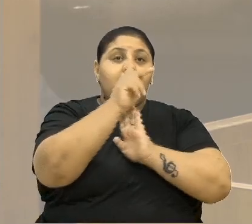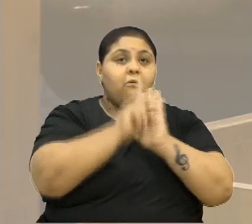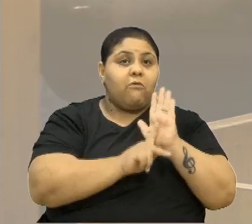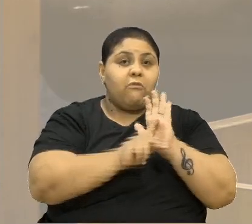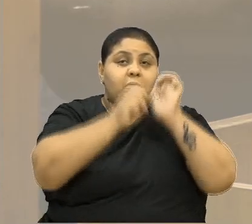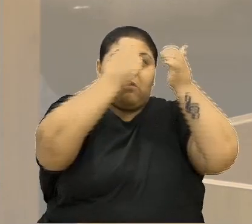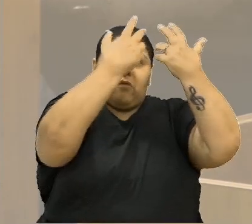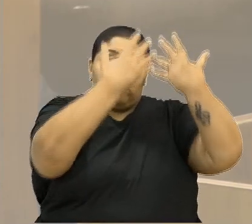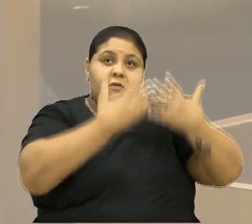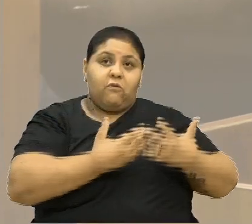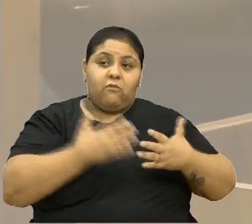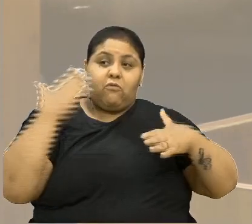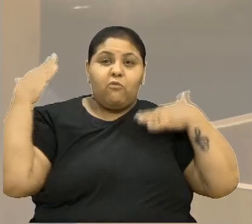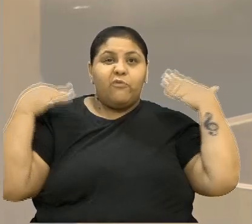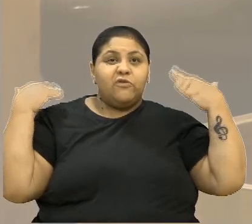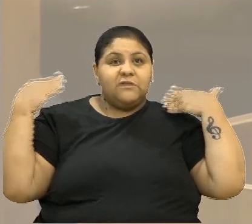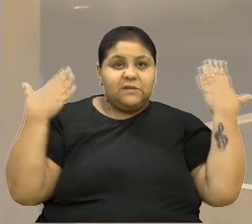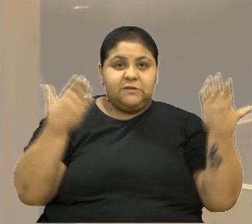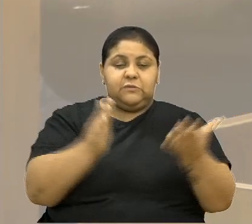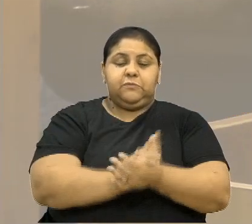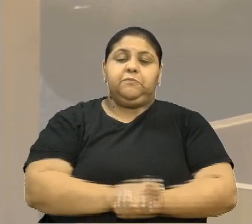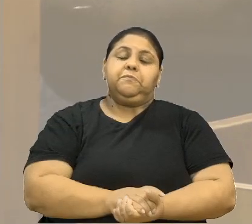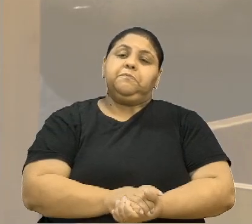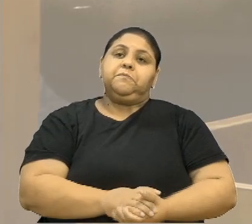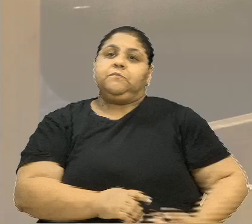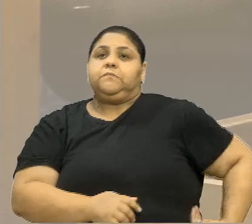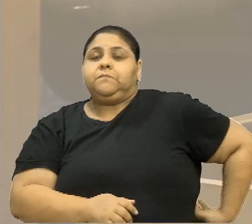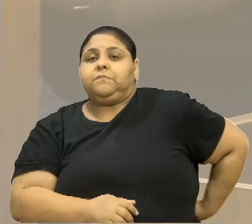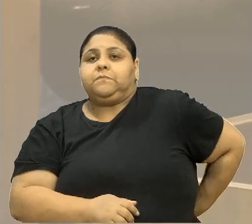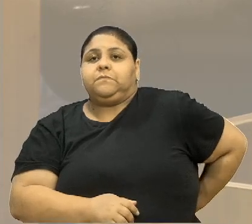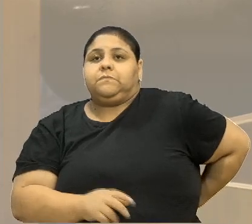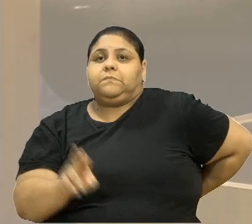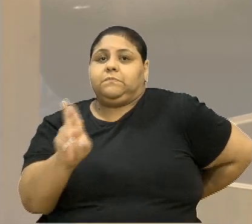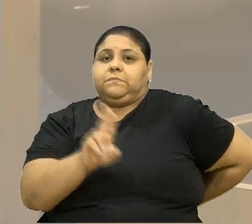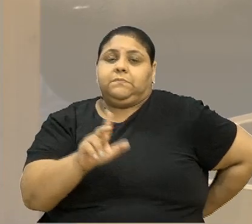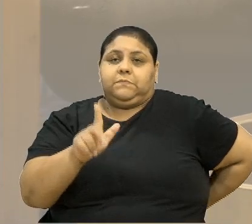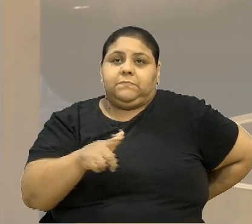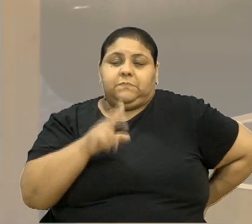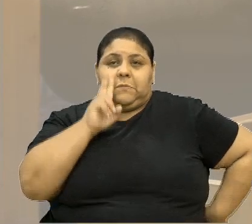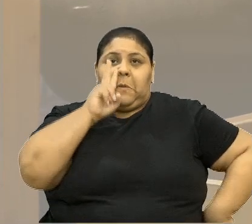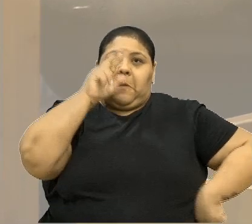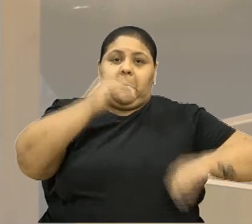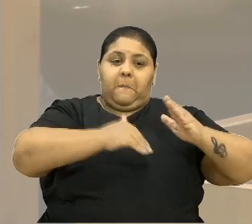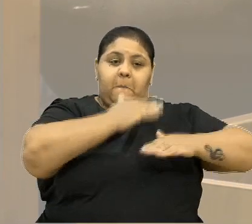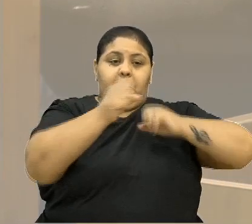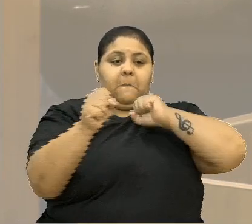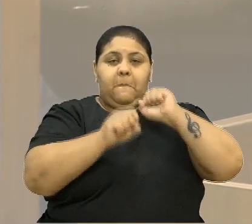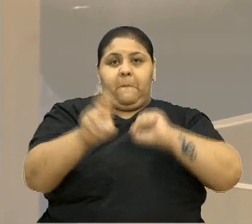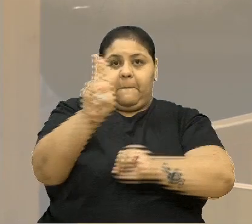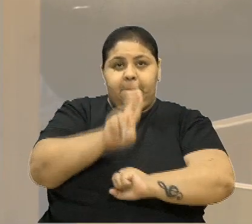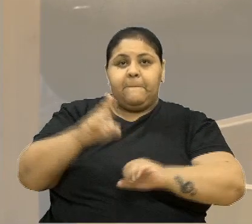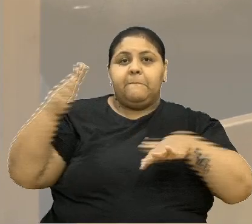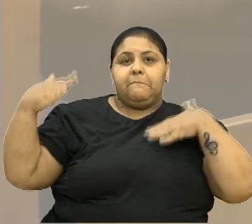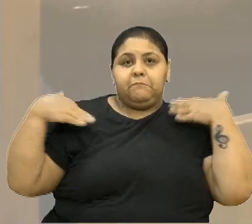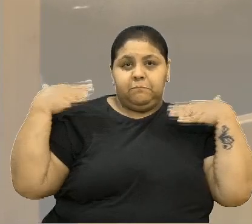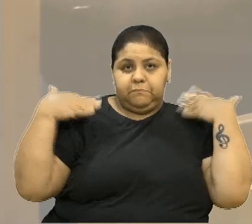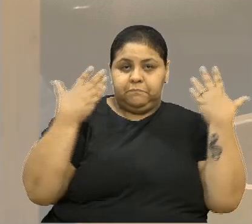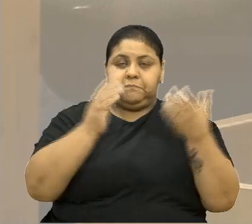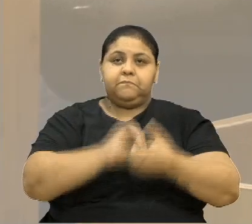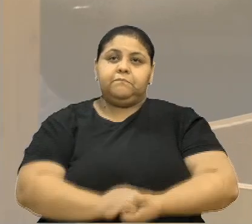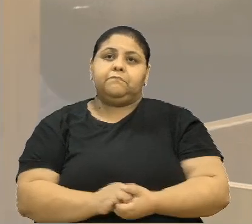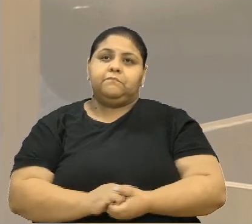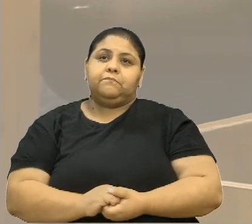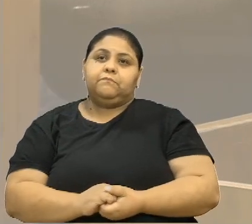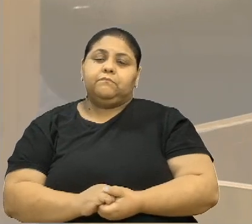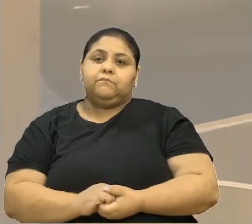falam sobre turismo. A utilização do potencial construtivo pode ser utilizado no turismo. O